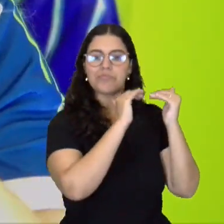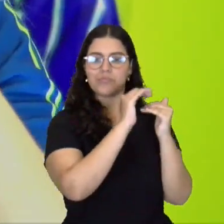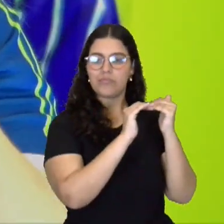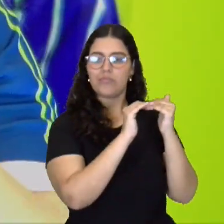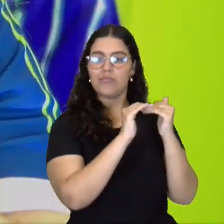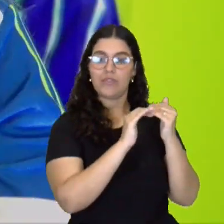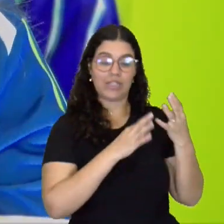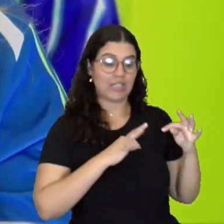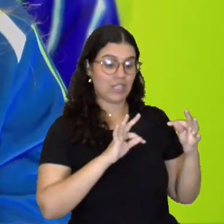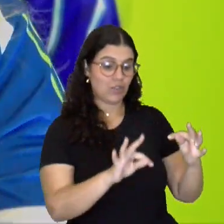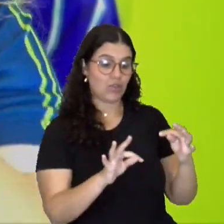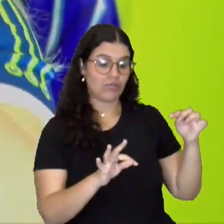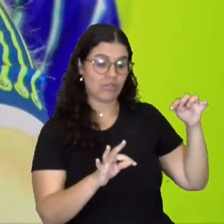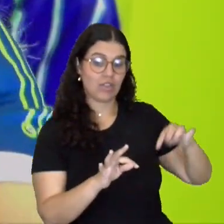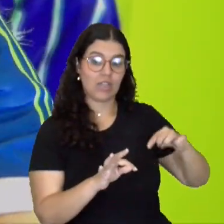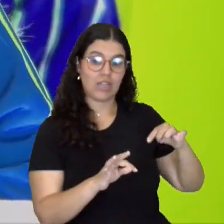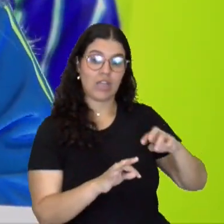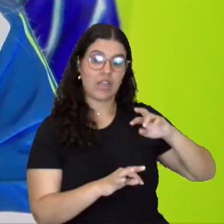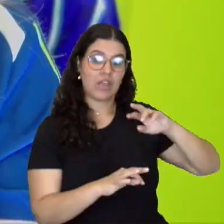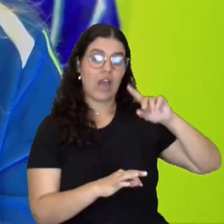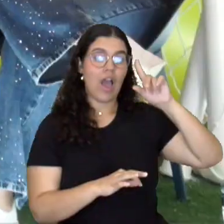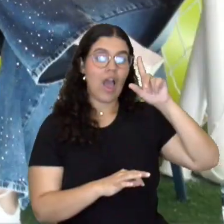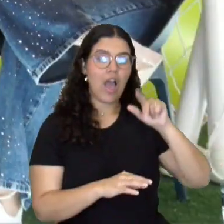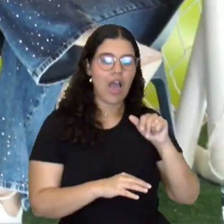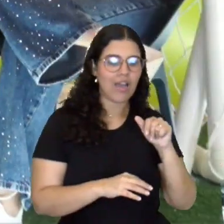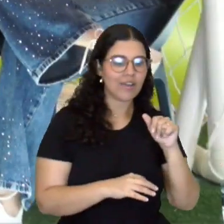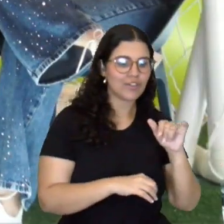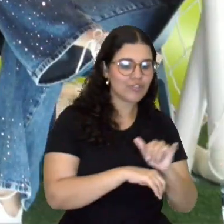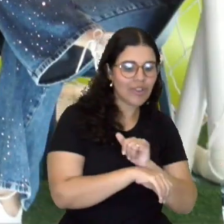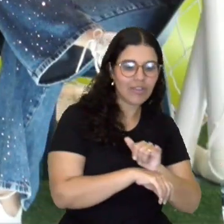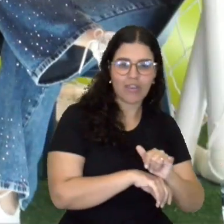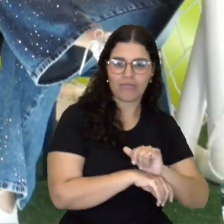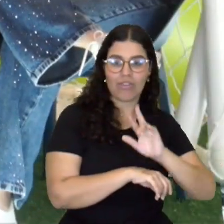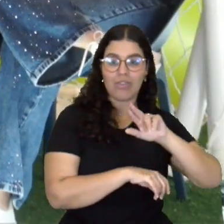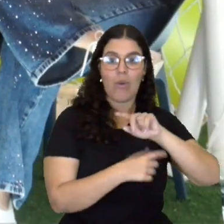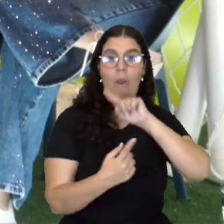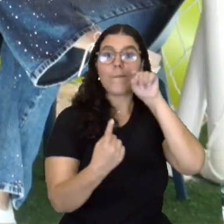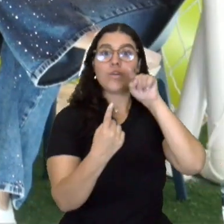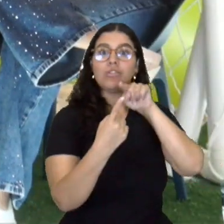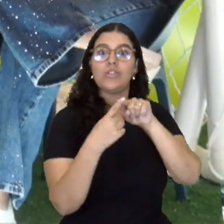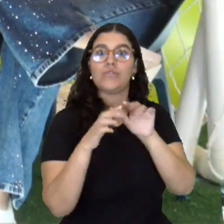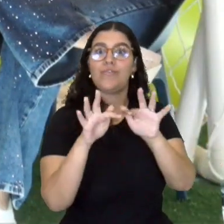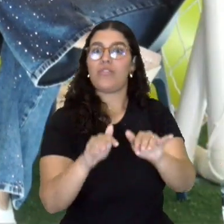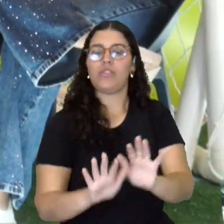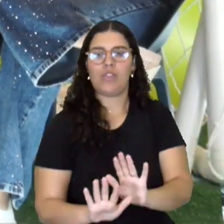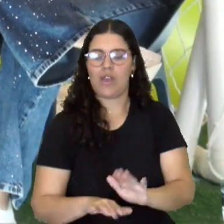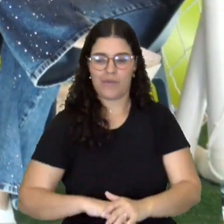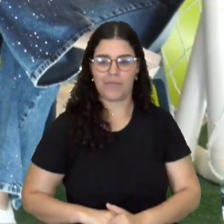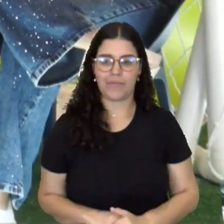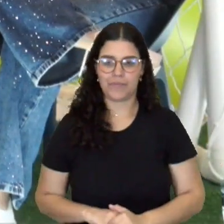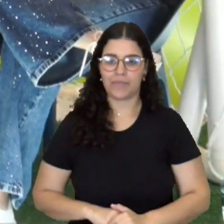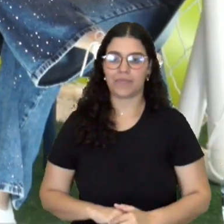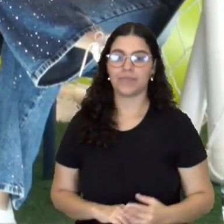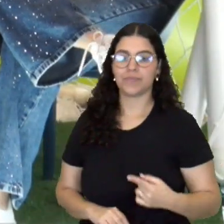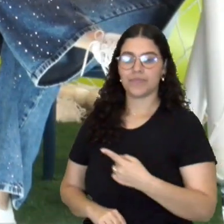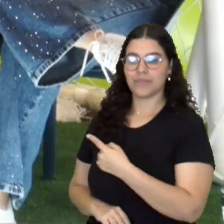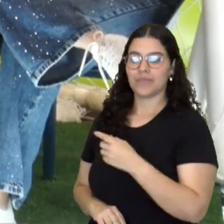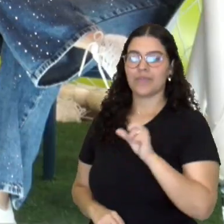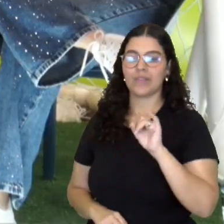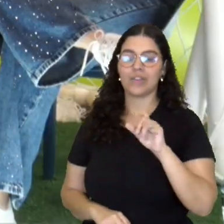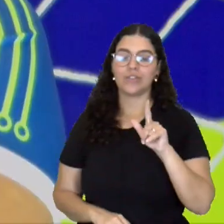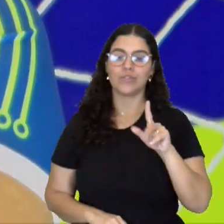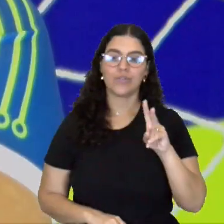como, ela vai ser o meio, não o fim. Arrasou. Arrasou. Silvestre, uma curiosidade que muita gente de casa deve